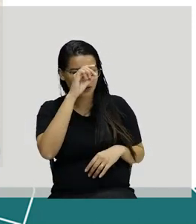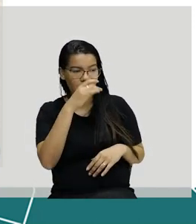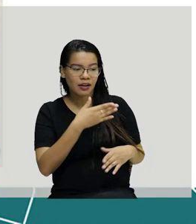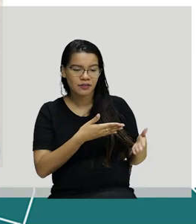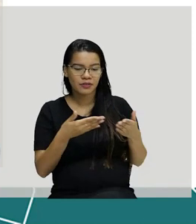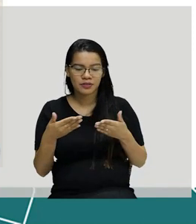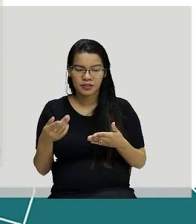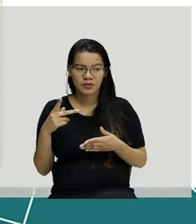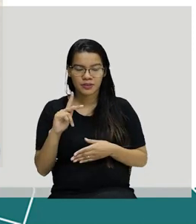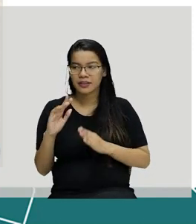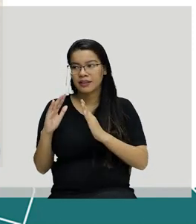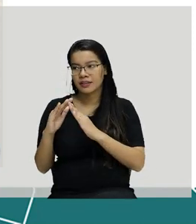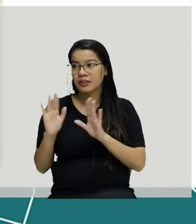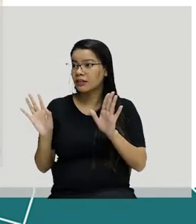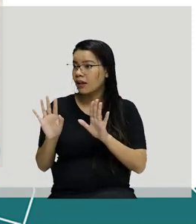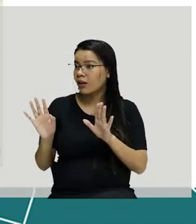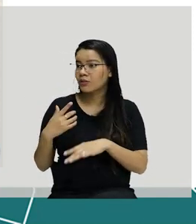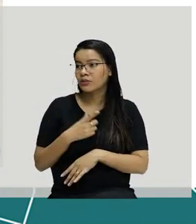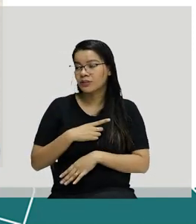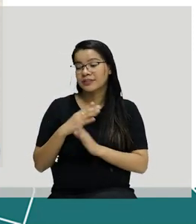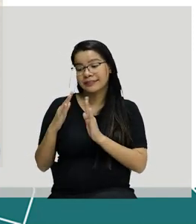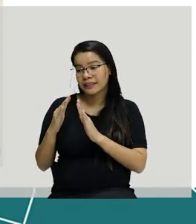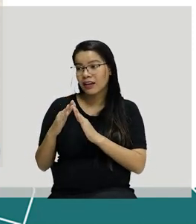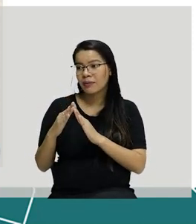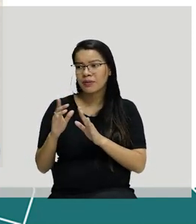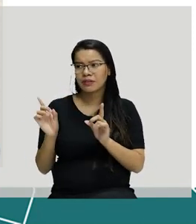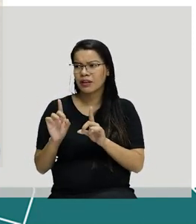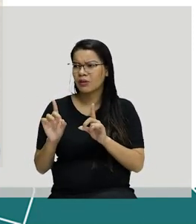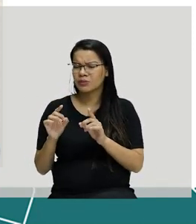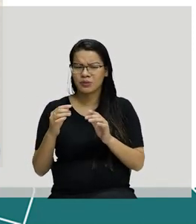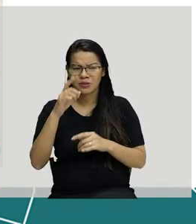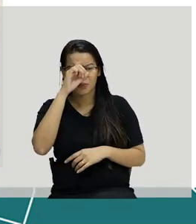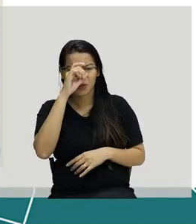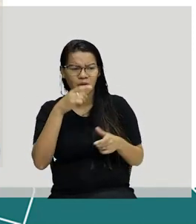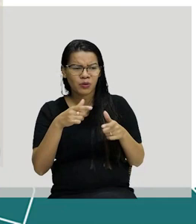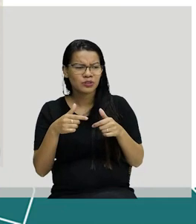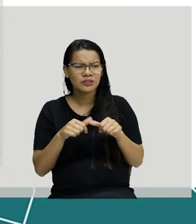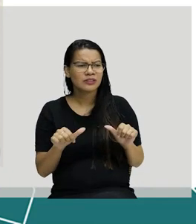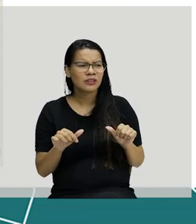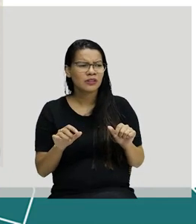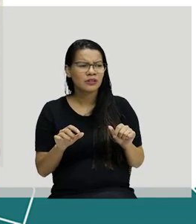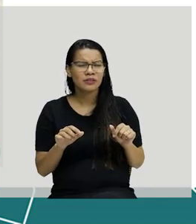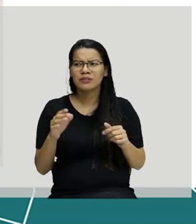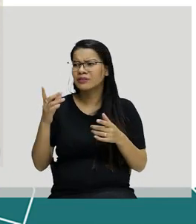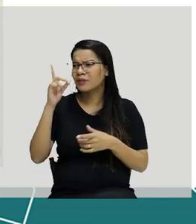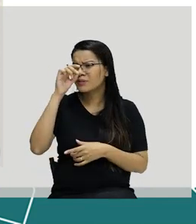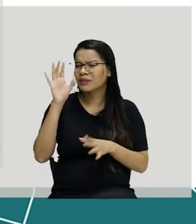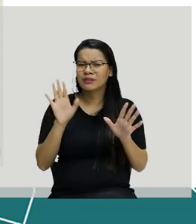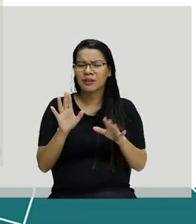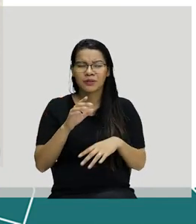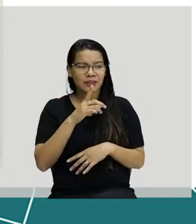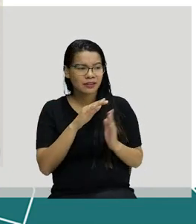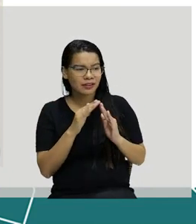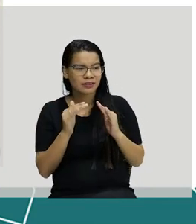casa não estamos em casa não no hospital e estão onde no hospital não em